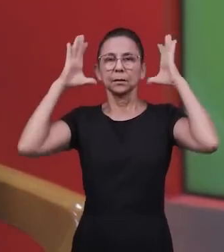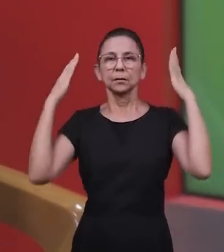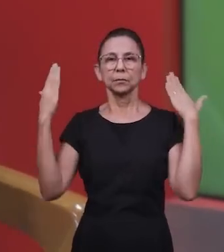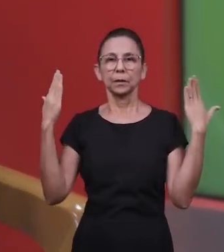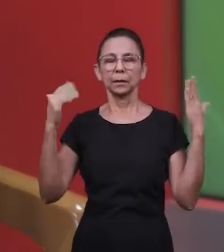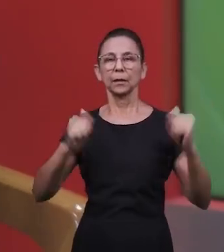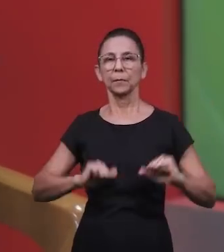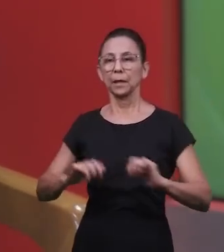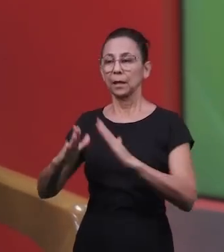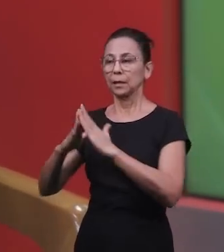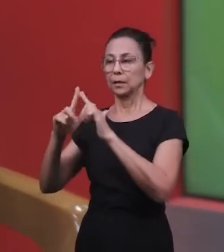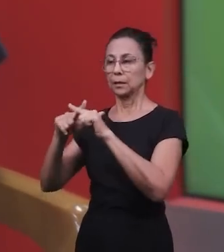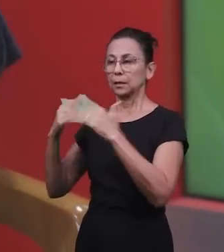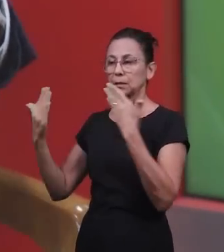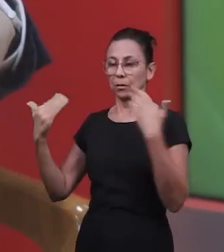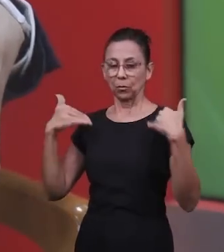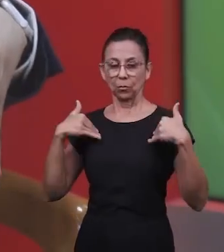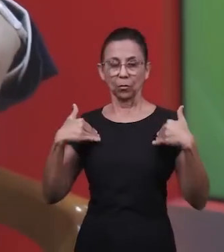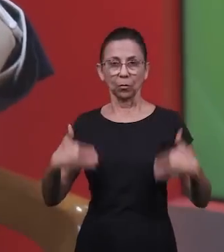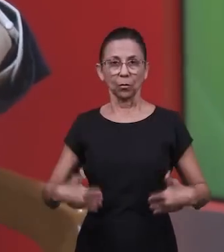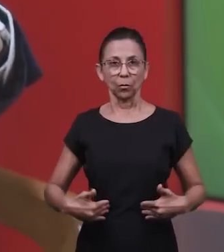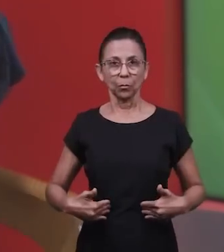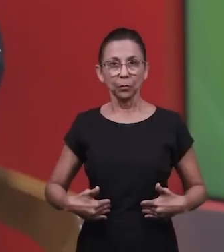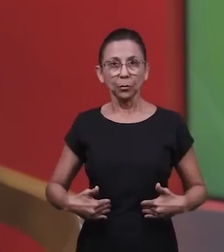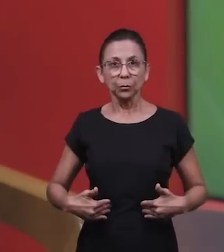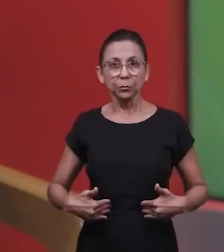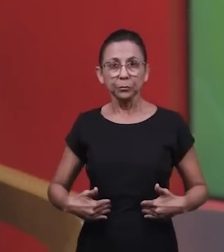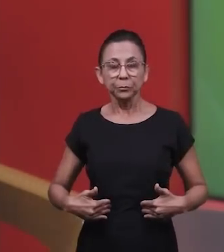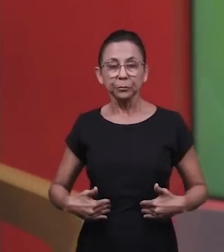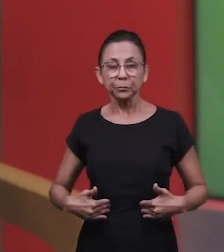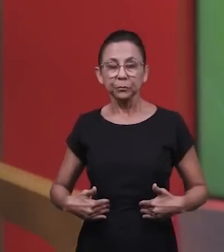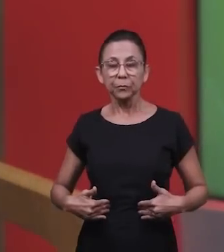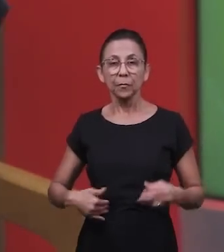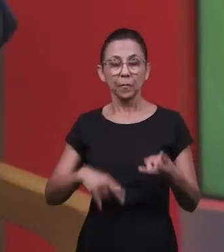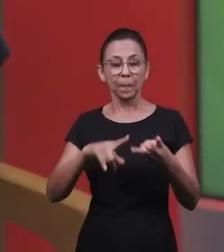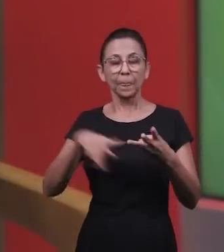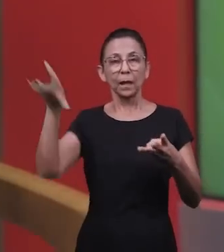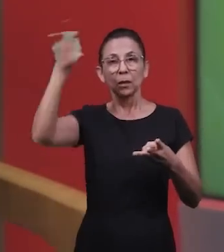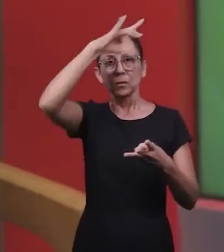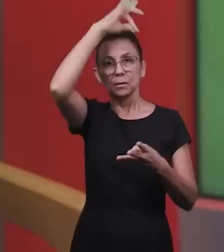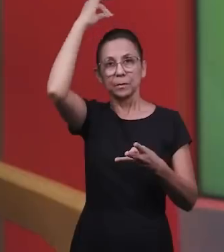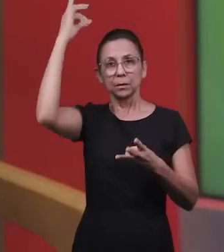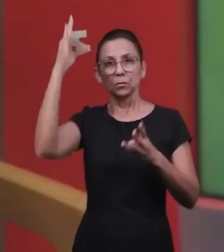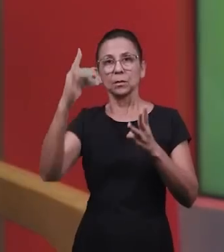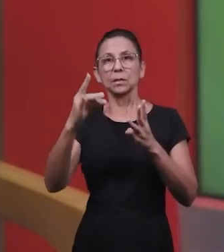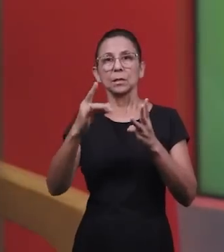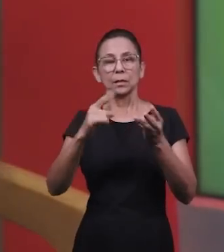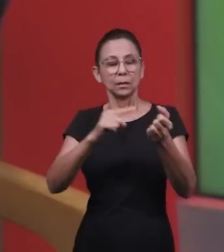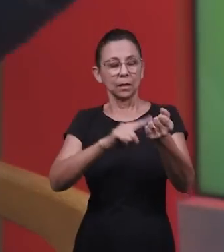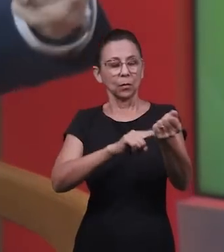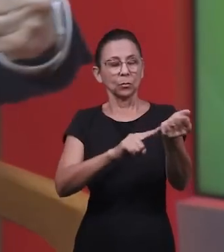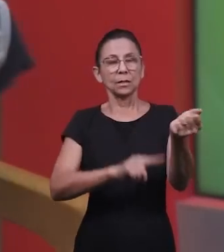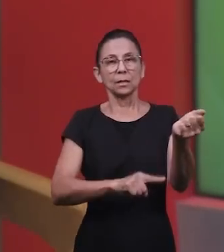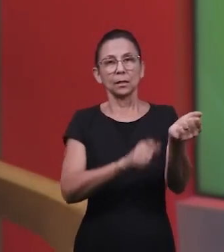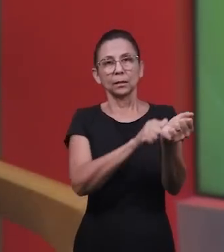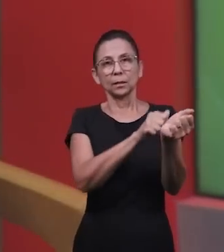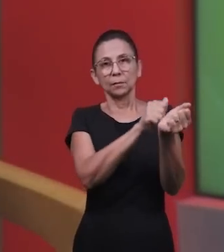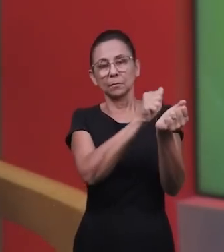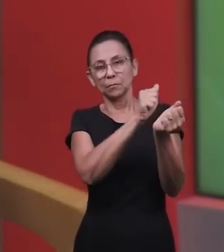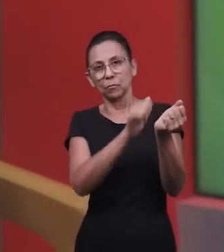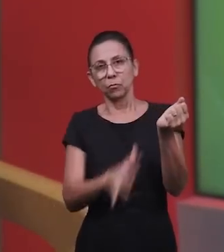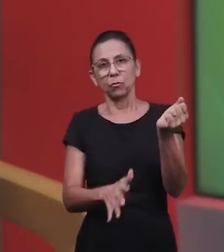como corpo e o Espírito Santo, o sangue que vai circulando, purificando